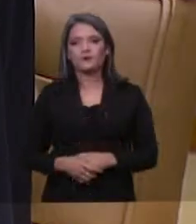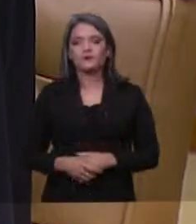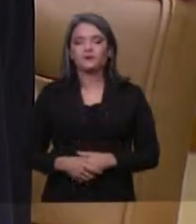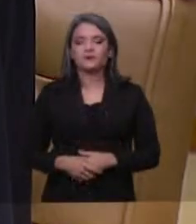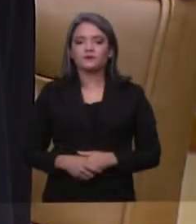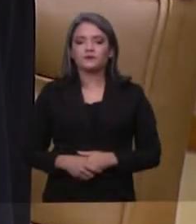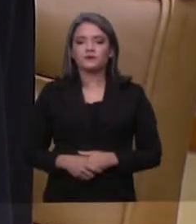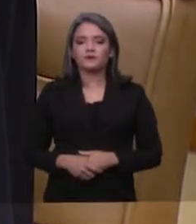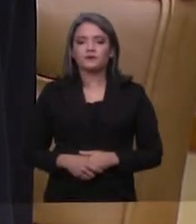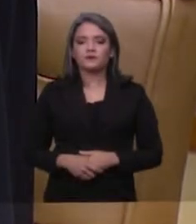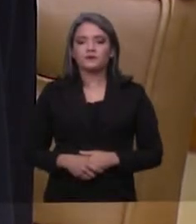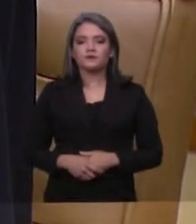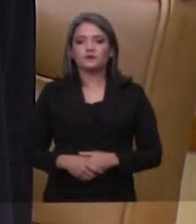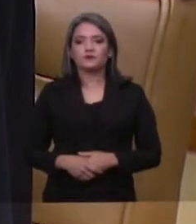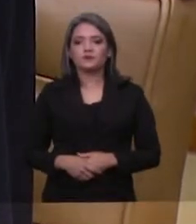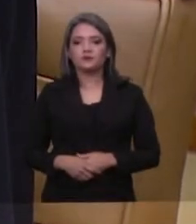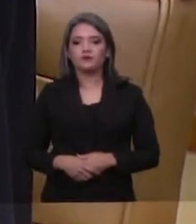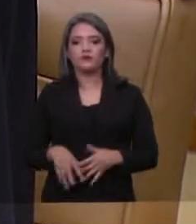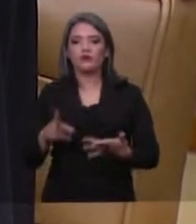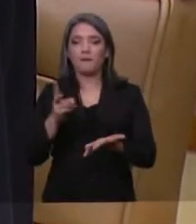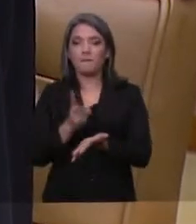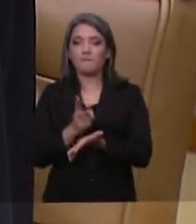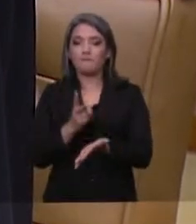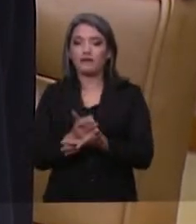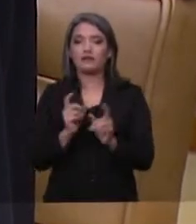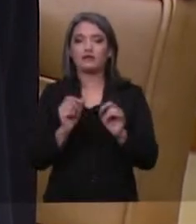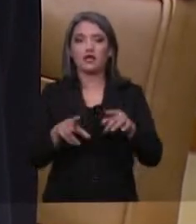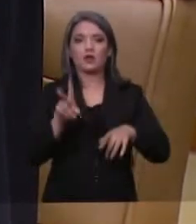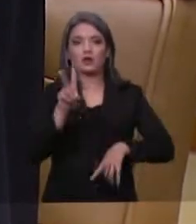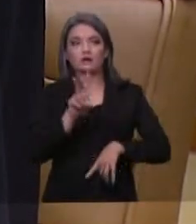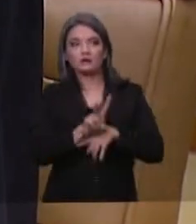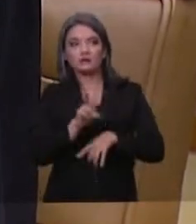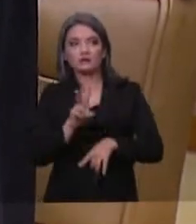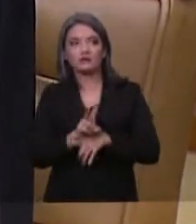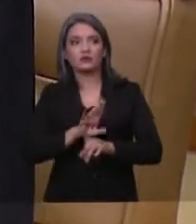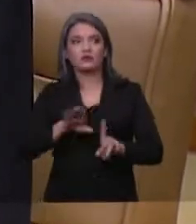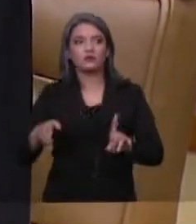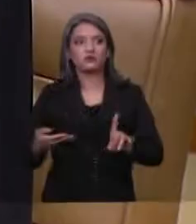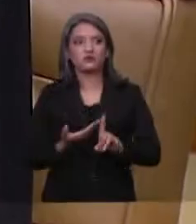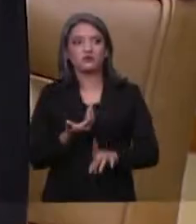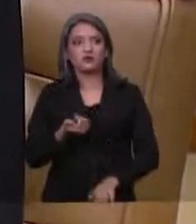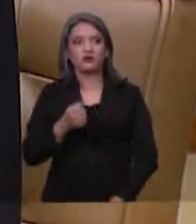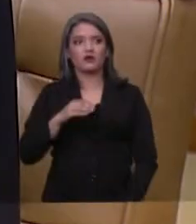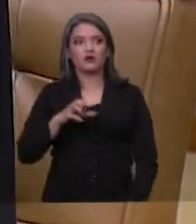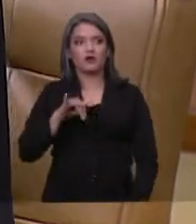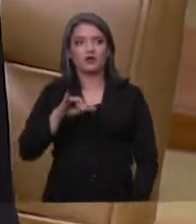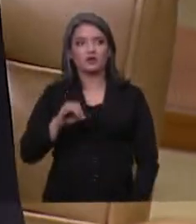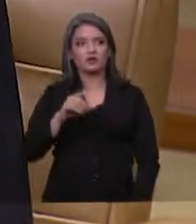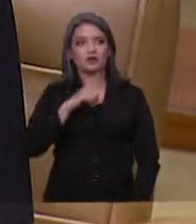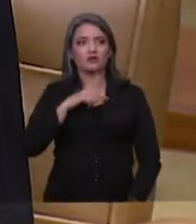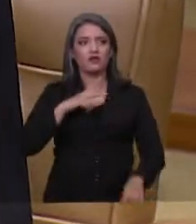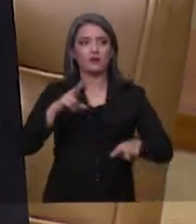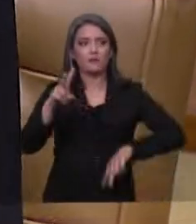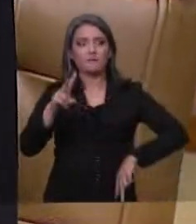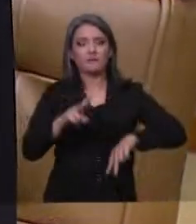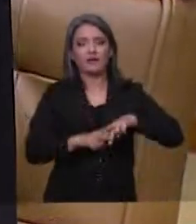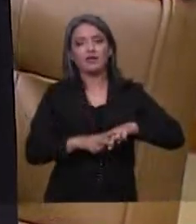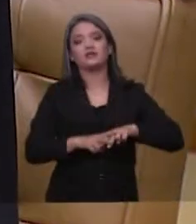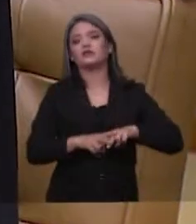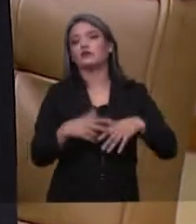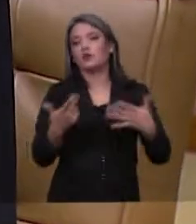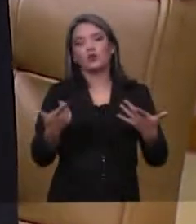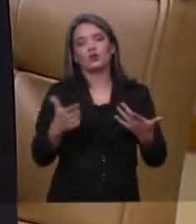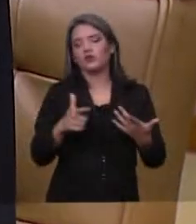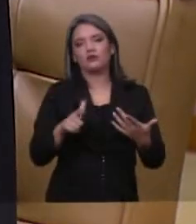Por fim, mantenho a custódia preventiva do acusado Aécio Lúcio Costa Pereira, que se encontra preso, não havendo razão para sua